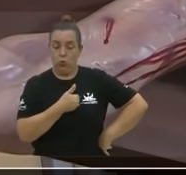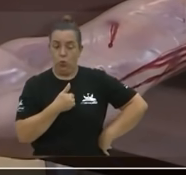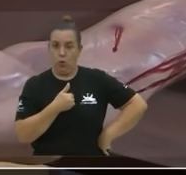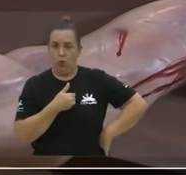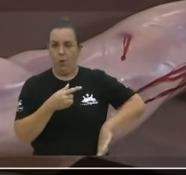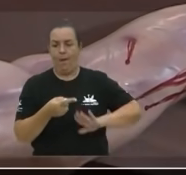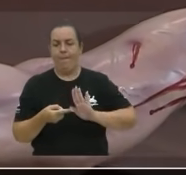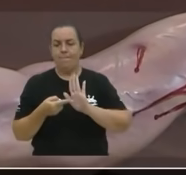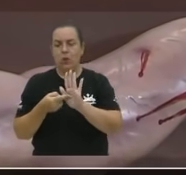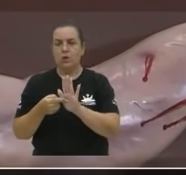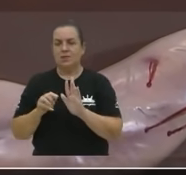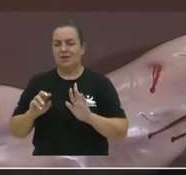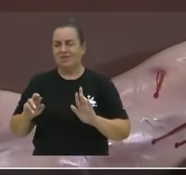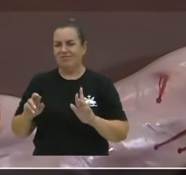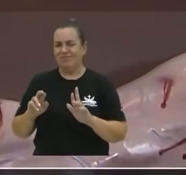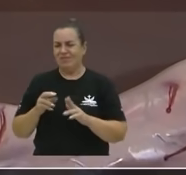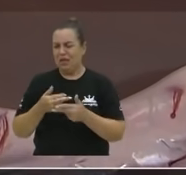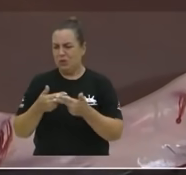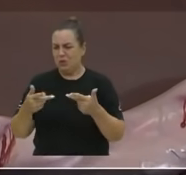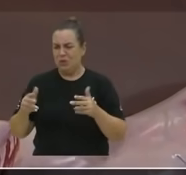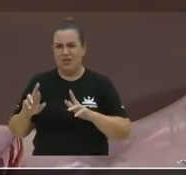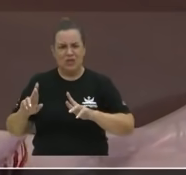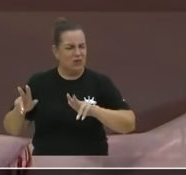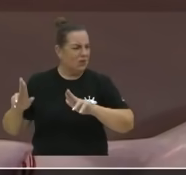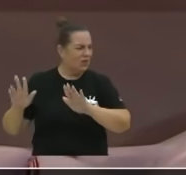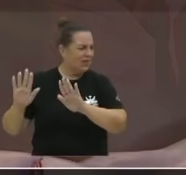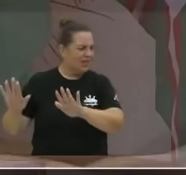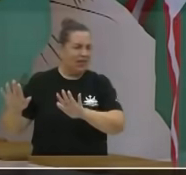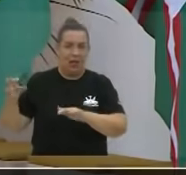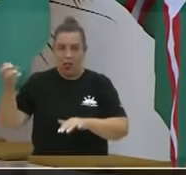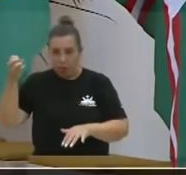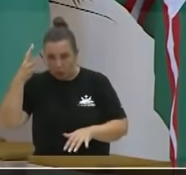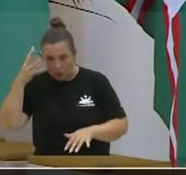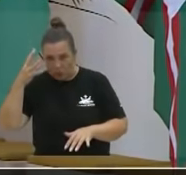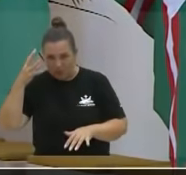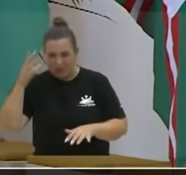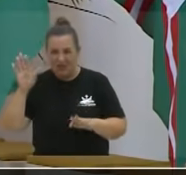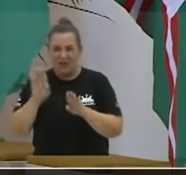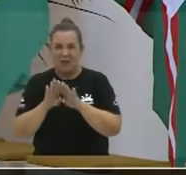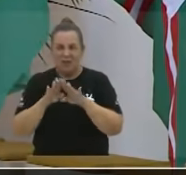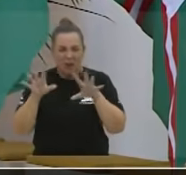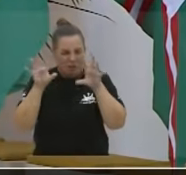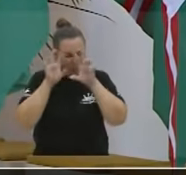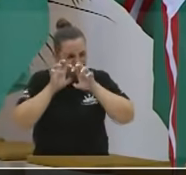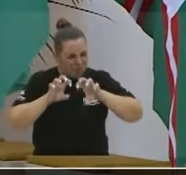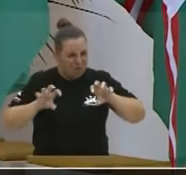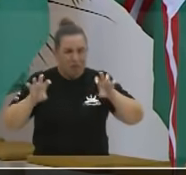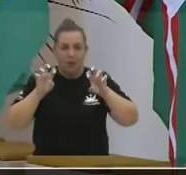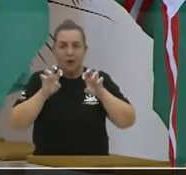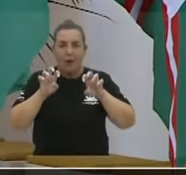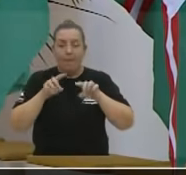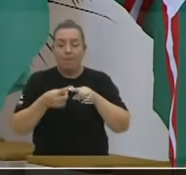os contrários, a luz e as sombras, porque no meio de tanto amor,